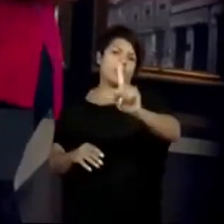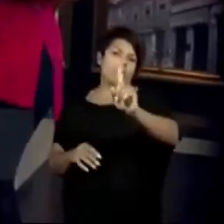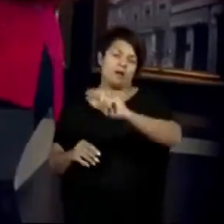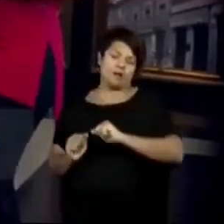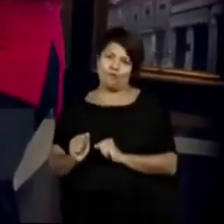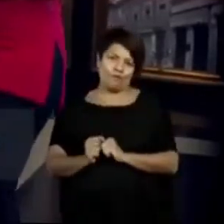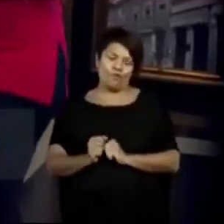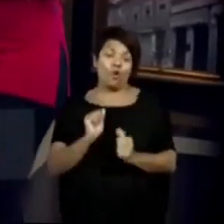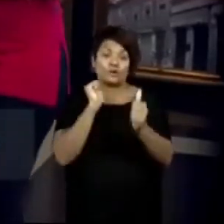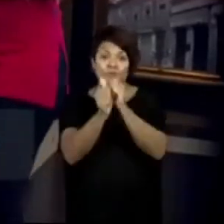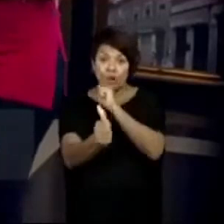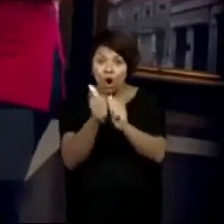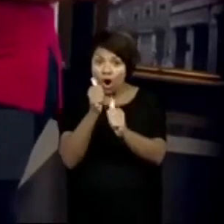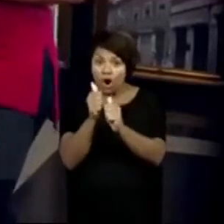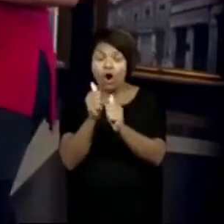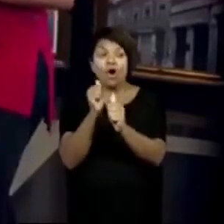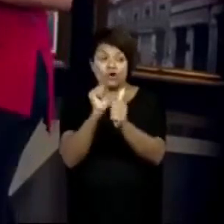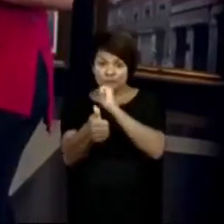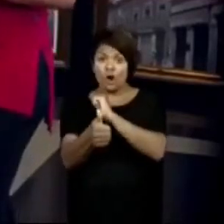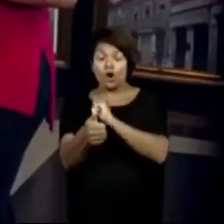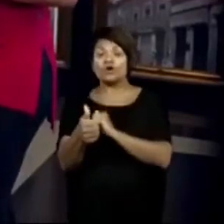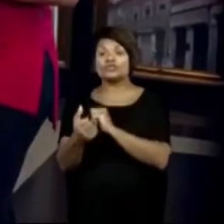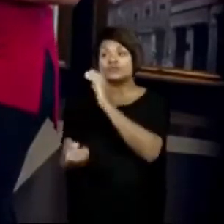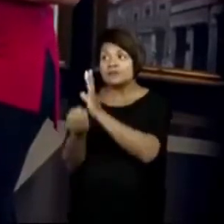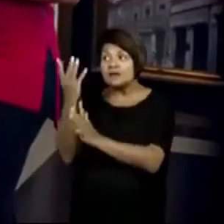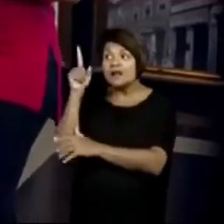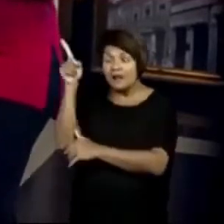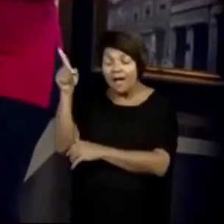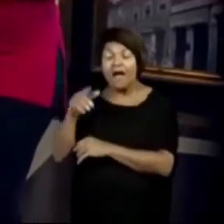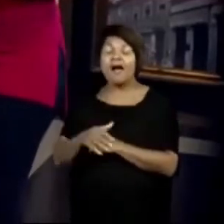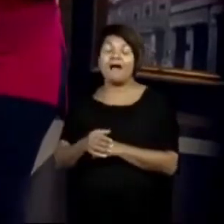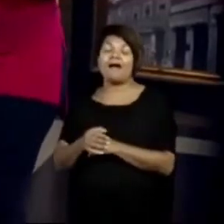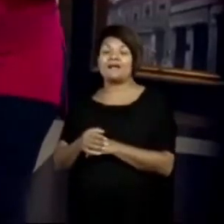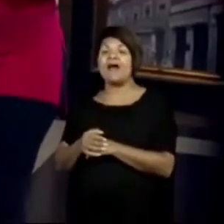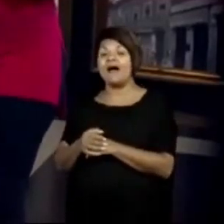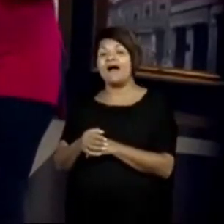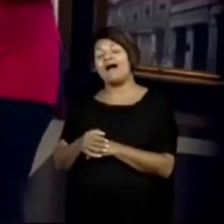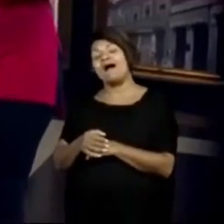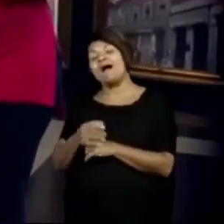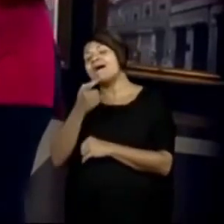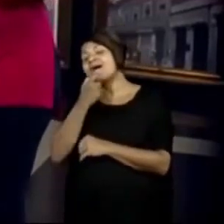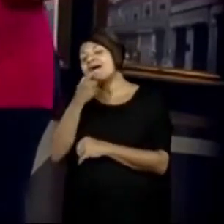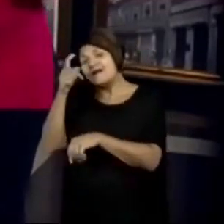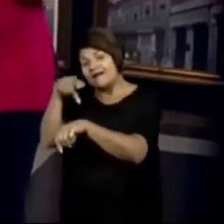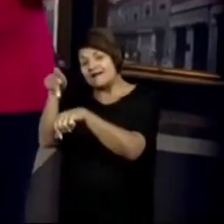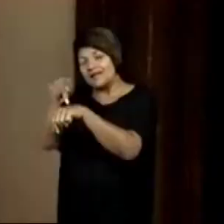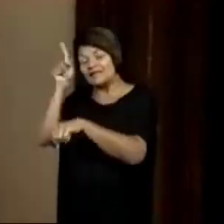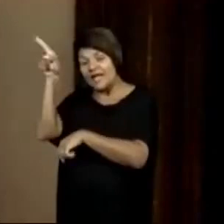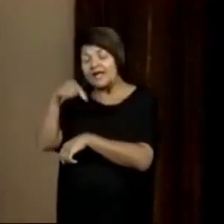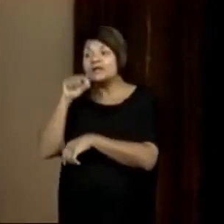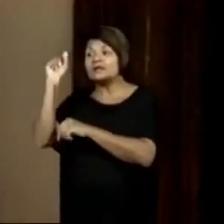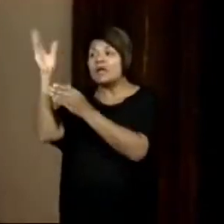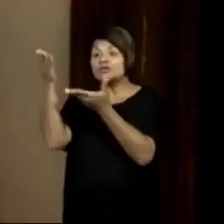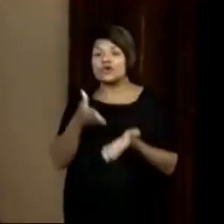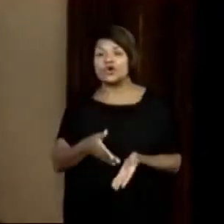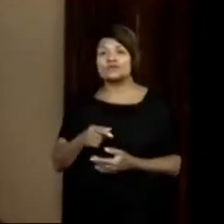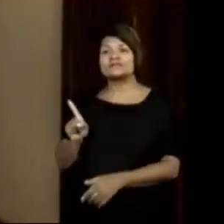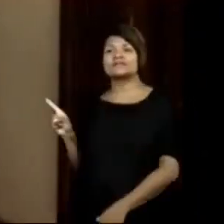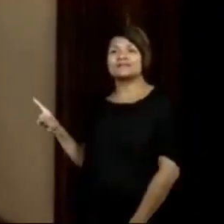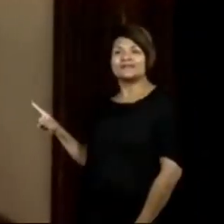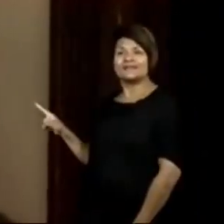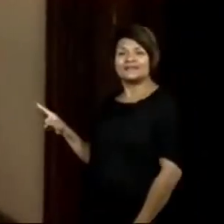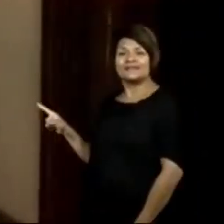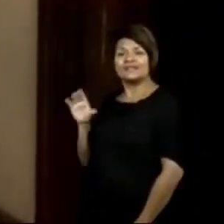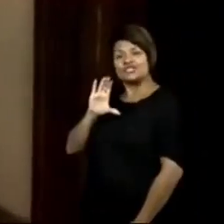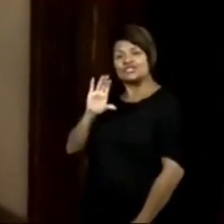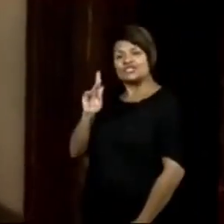É um esporte criado ali na Inglaterra, mas alguém trouxe pra cá. Alguém chamado Charles Miller, então, que